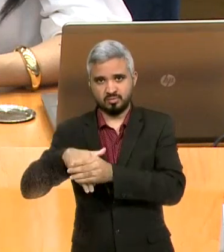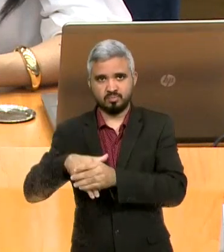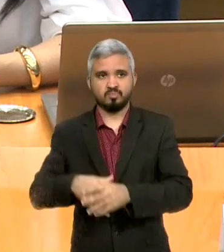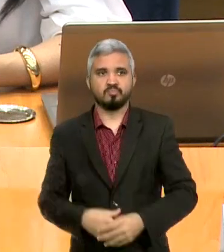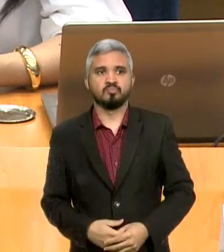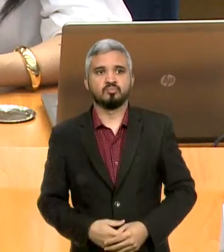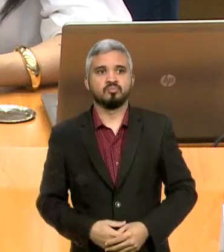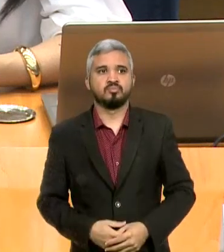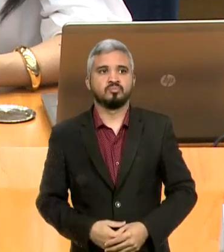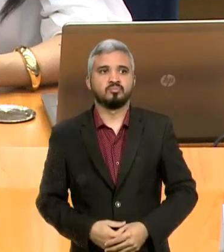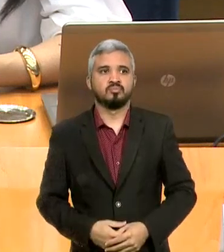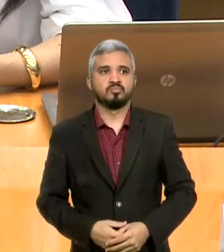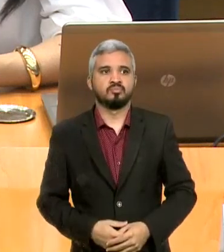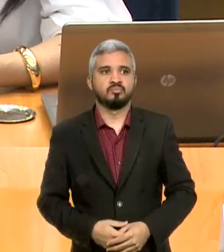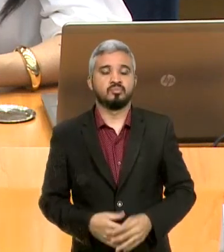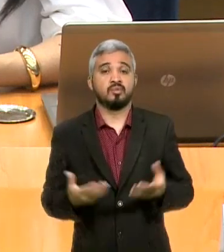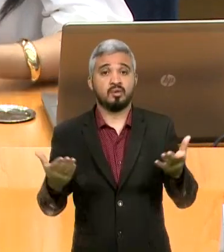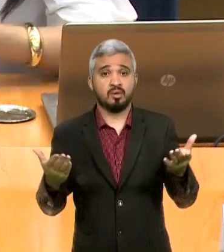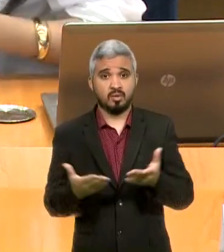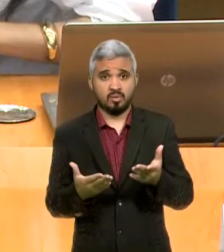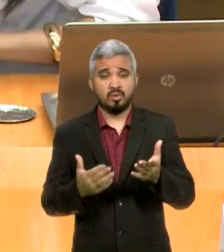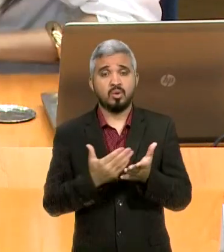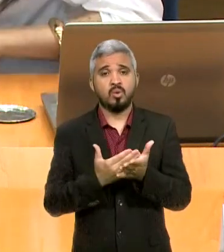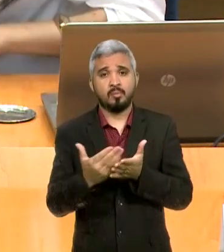Vamos passar aos vetos.